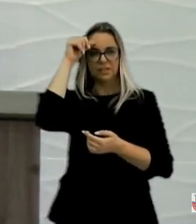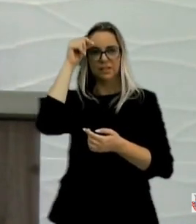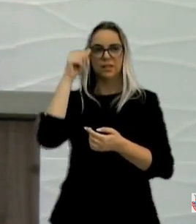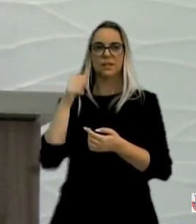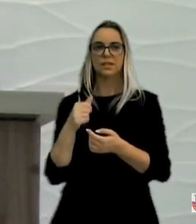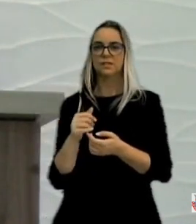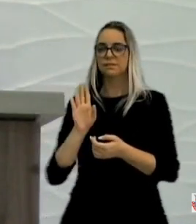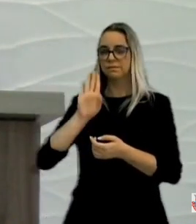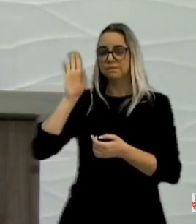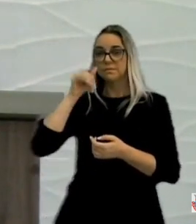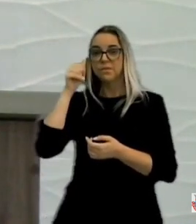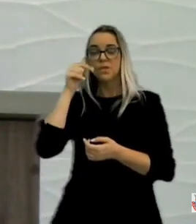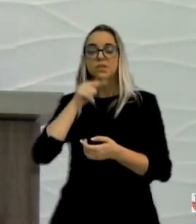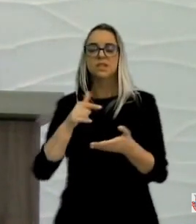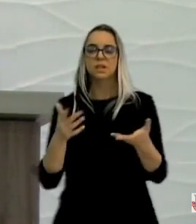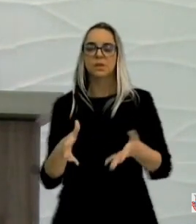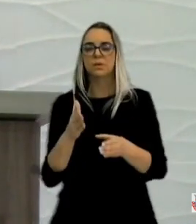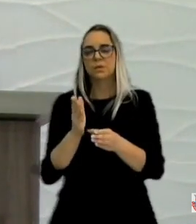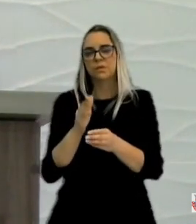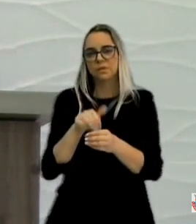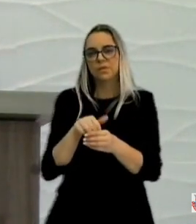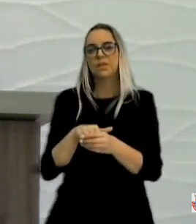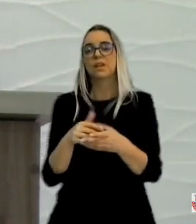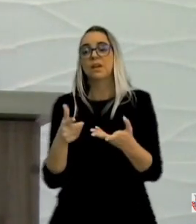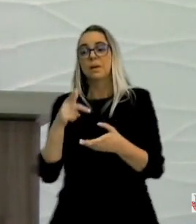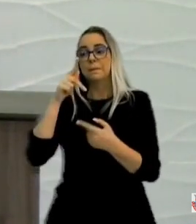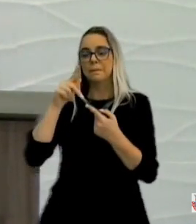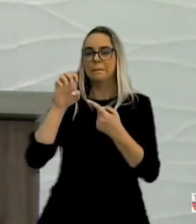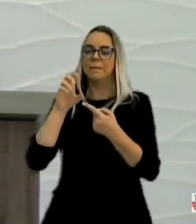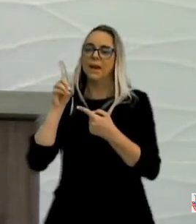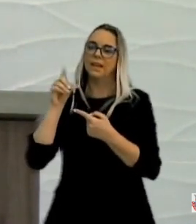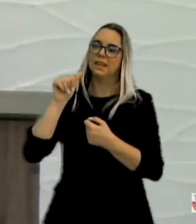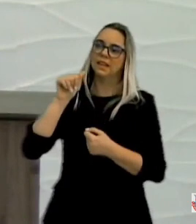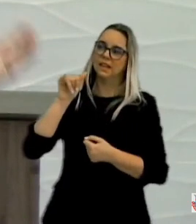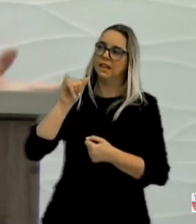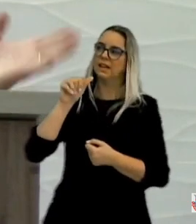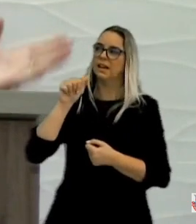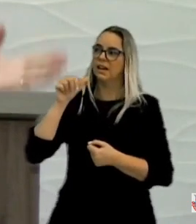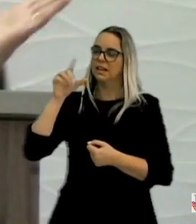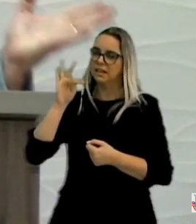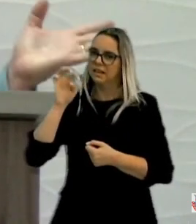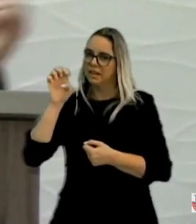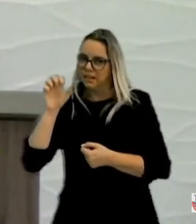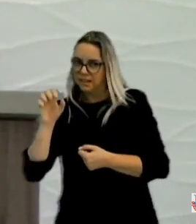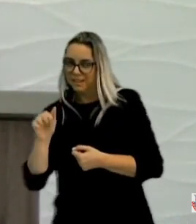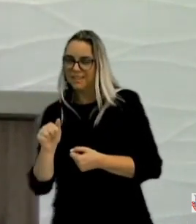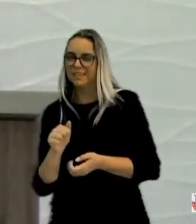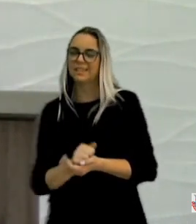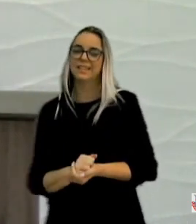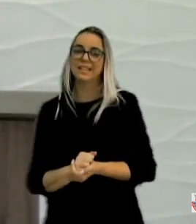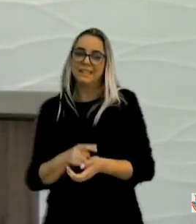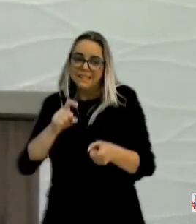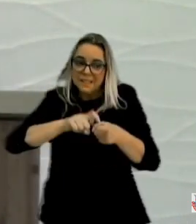8 anos sem um pediatra atendendo o nosso município. Ou algum vereador vai dizer que eu estou